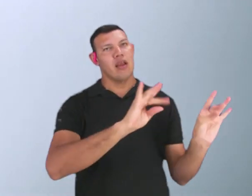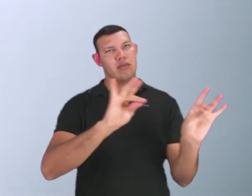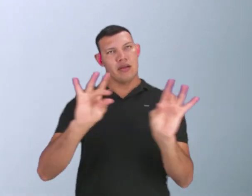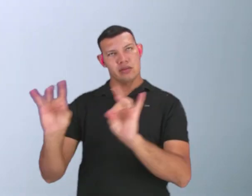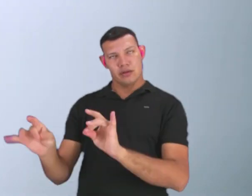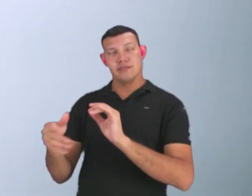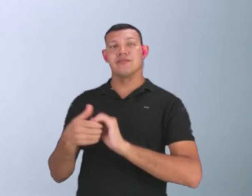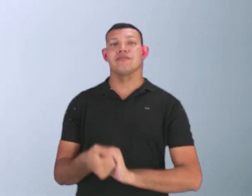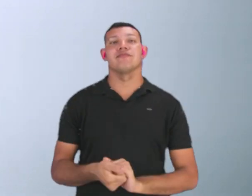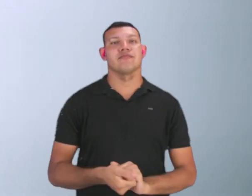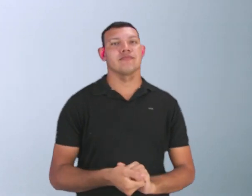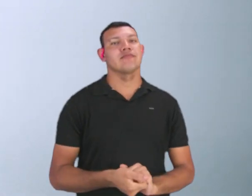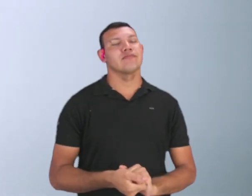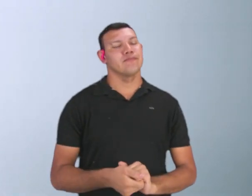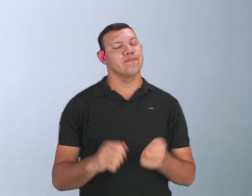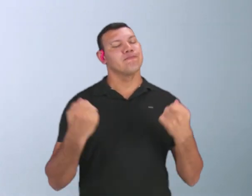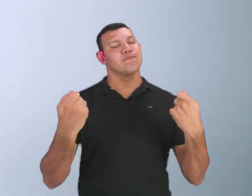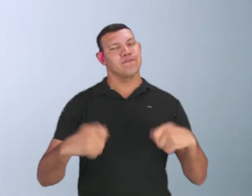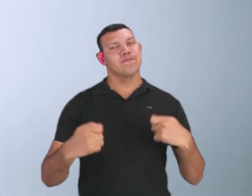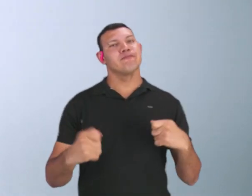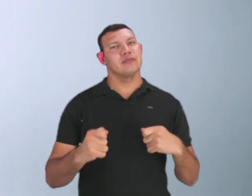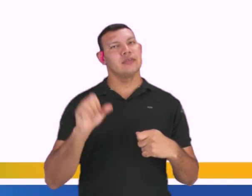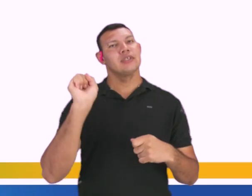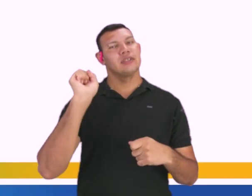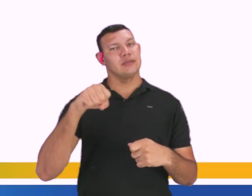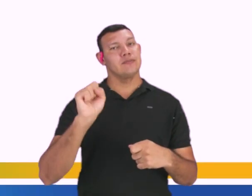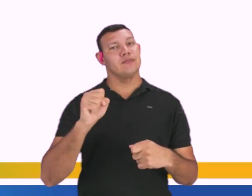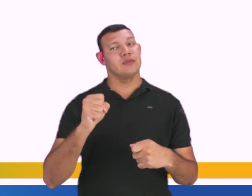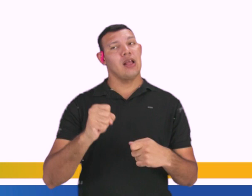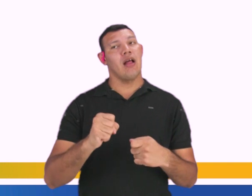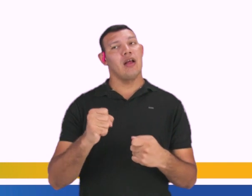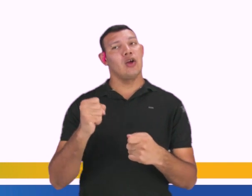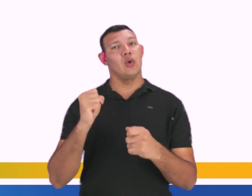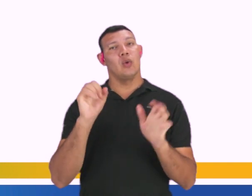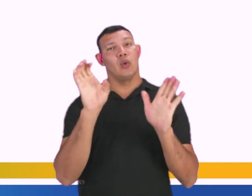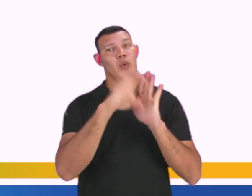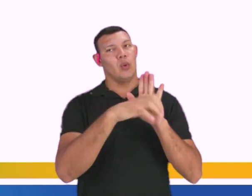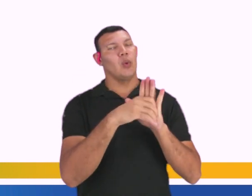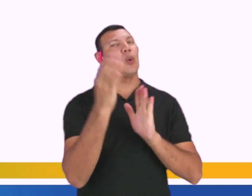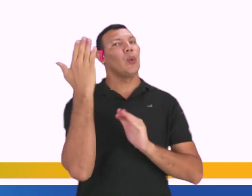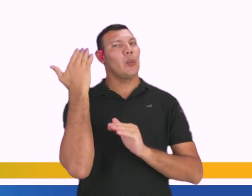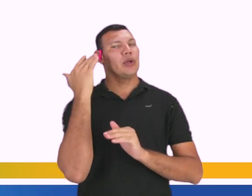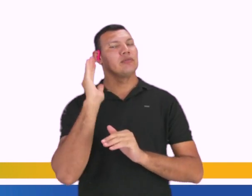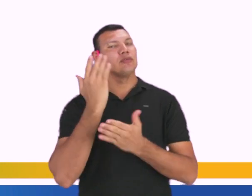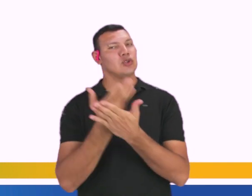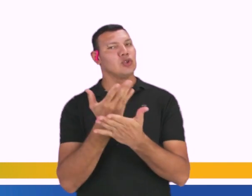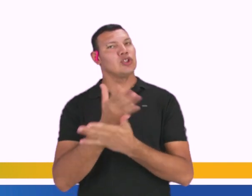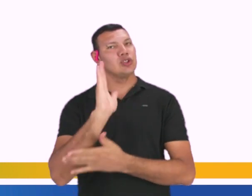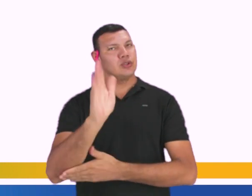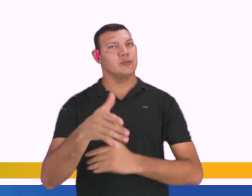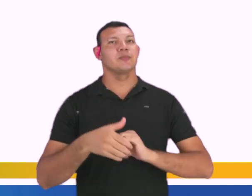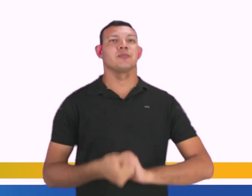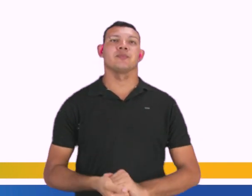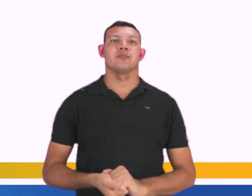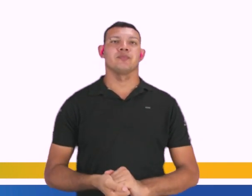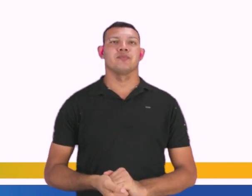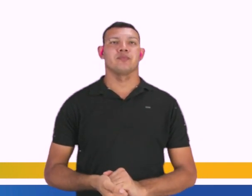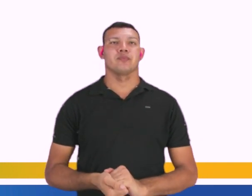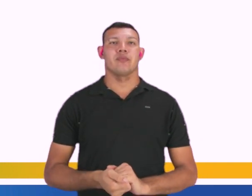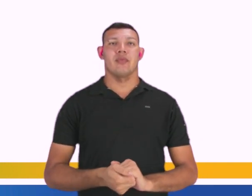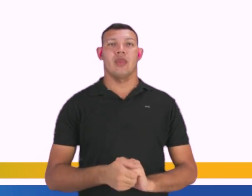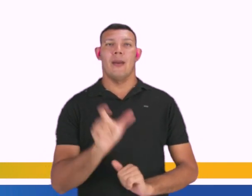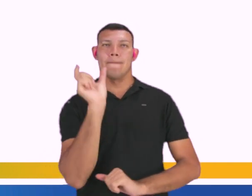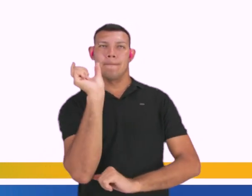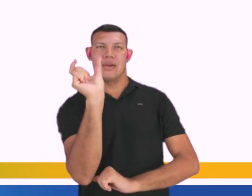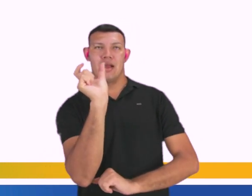fluido e que precisa desses outros conceitos para que seja entendido. Então, a gente vai chamar de quê? O fluido ele é usado para descrever um